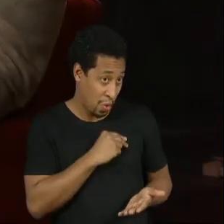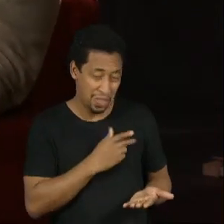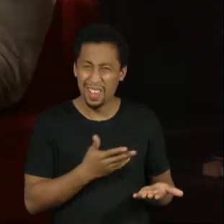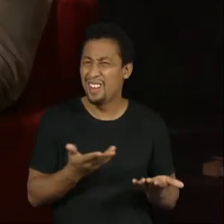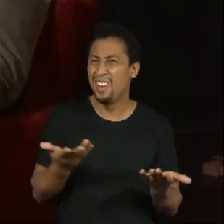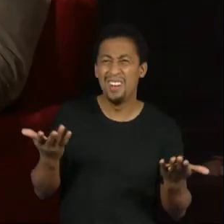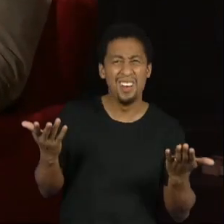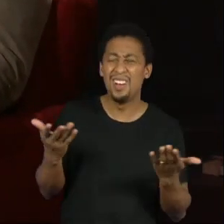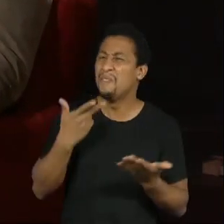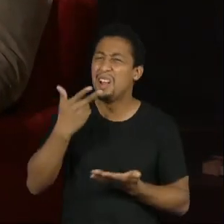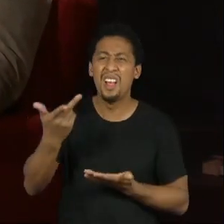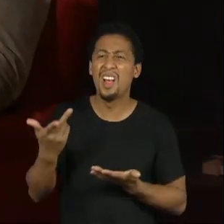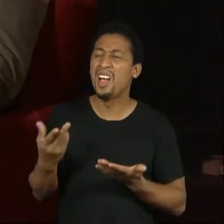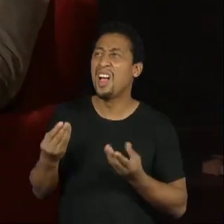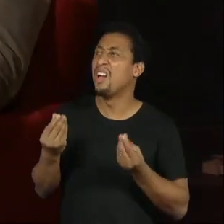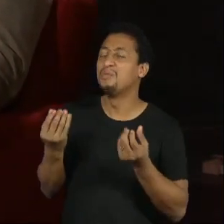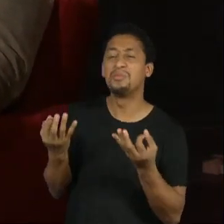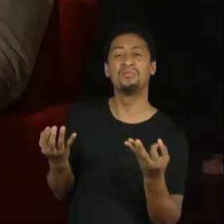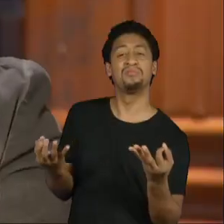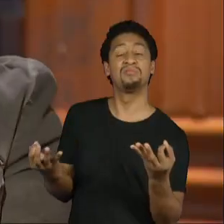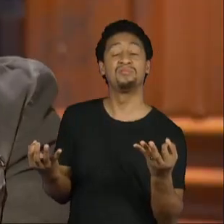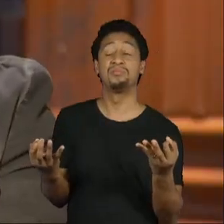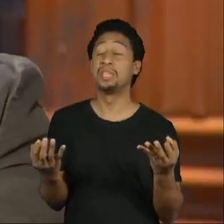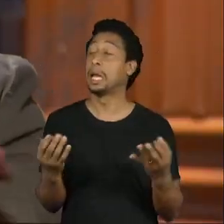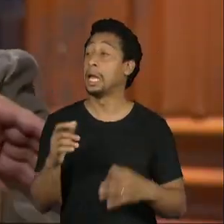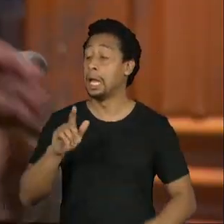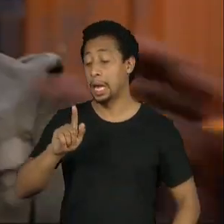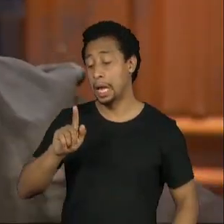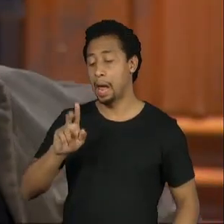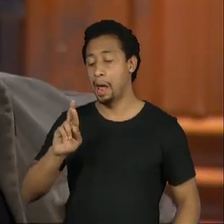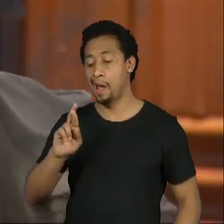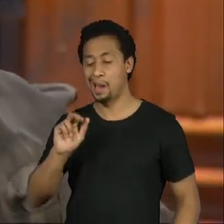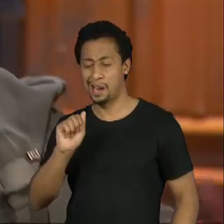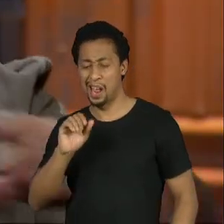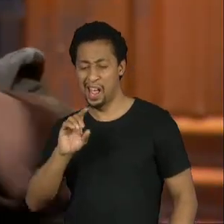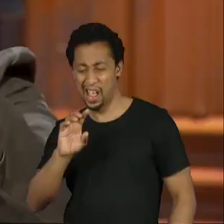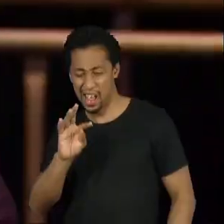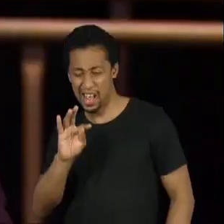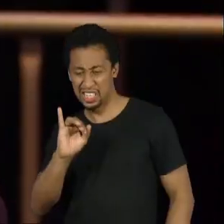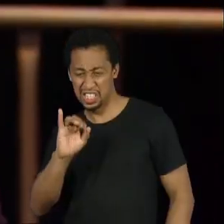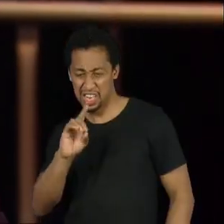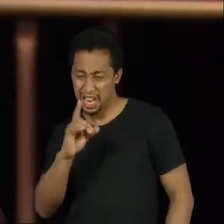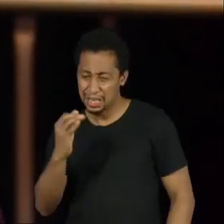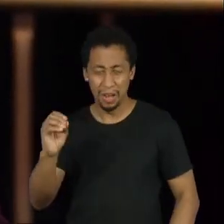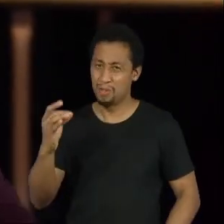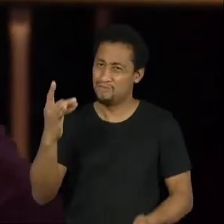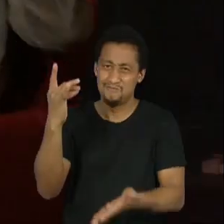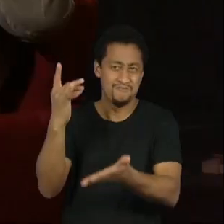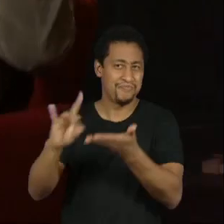Mateu do bem o doval essas coisas Sabe gratidão eu não suporto essas